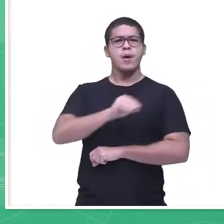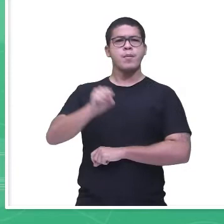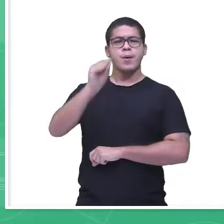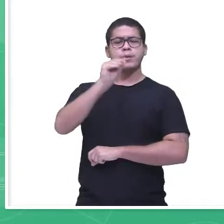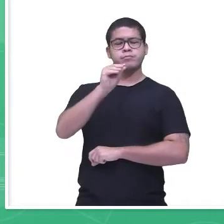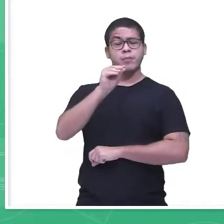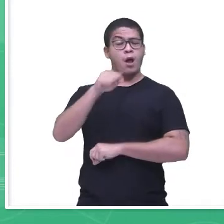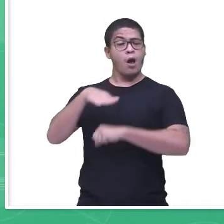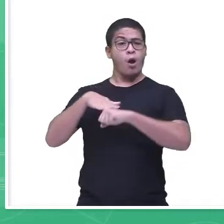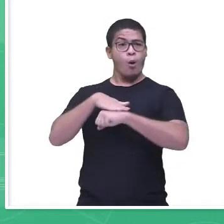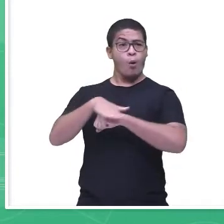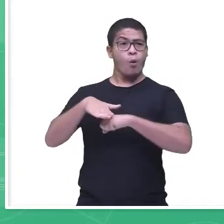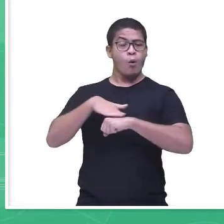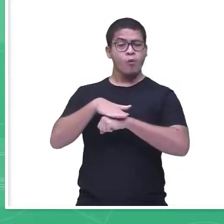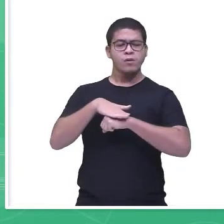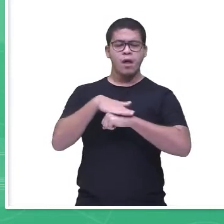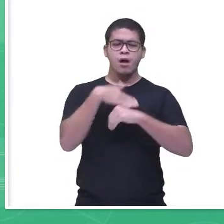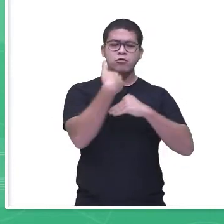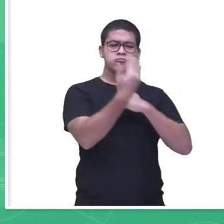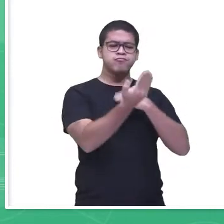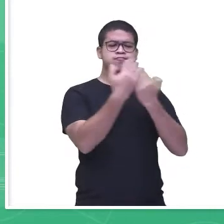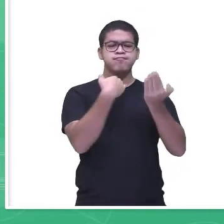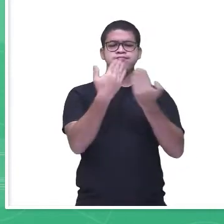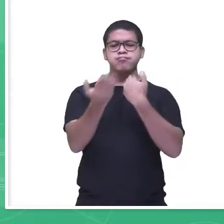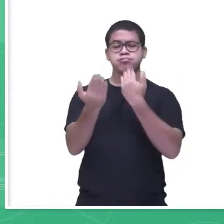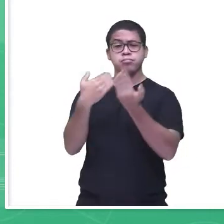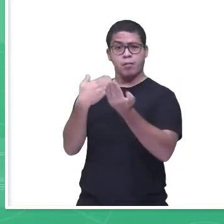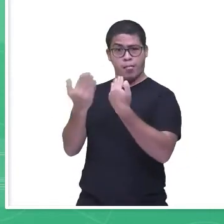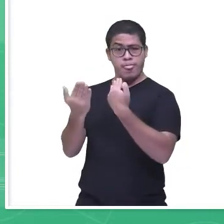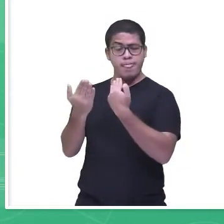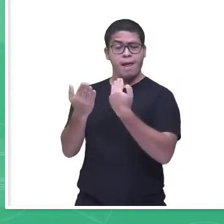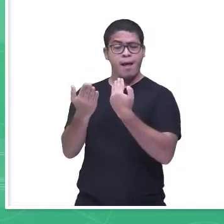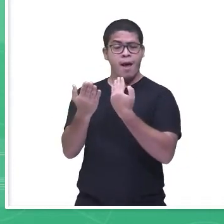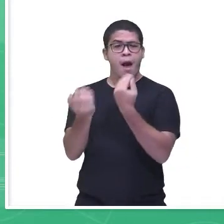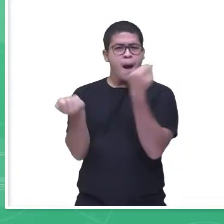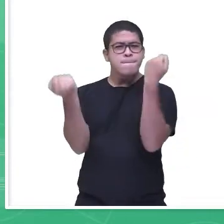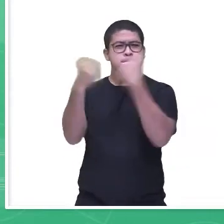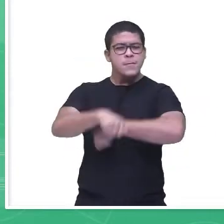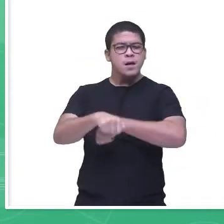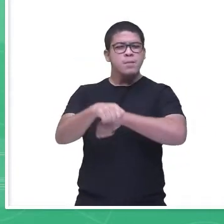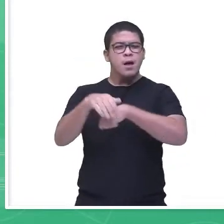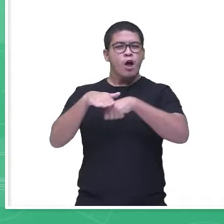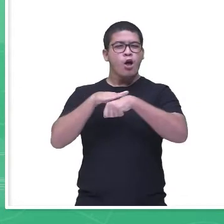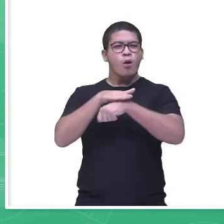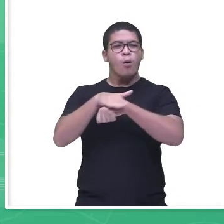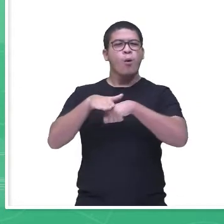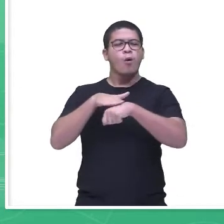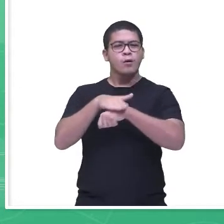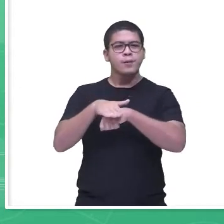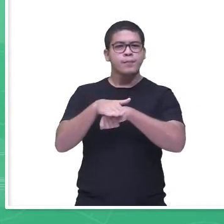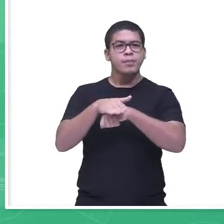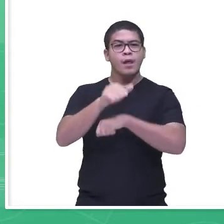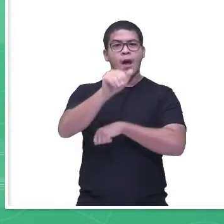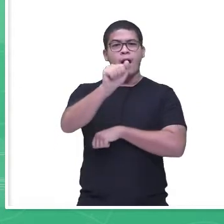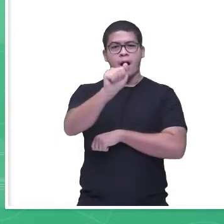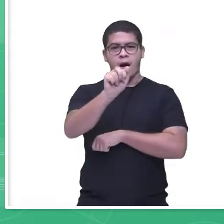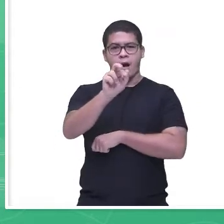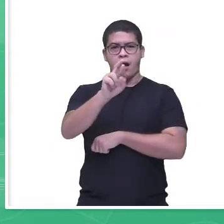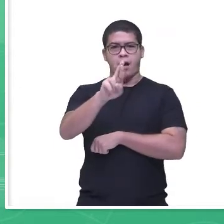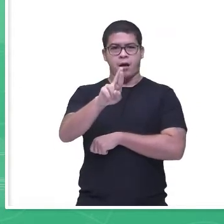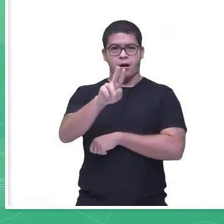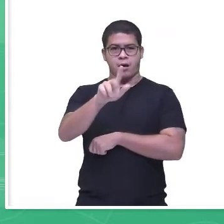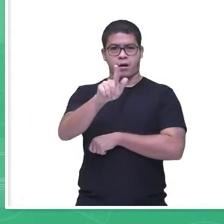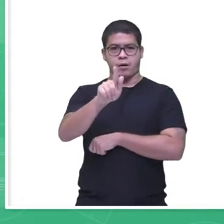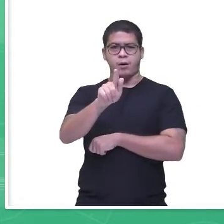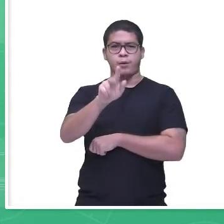conversar e argumentar, é a capacidade de argumentar. Então era esse o papel principal dos sofistas. O que